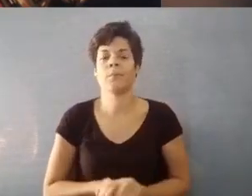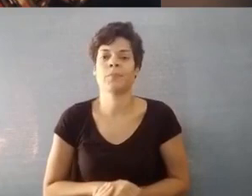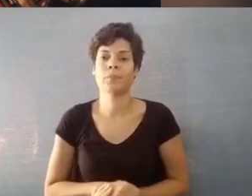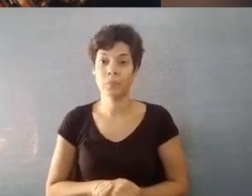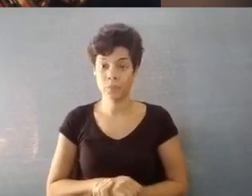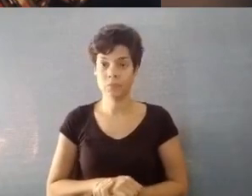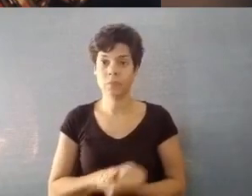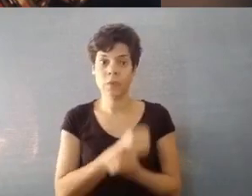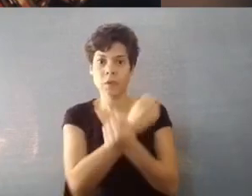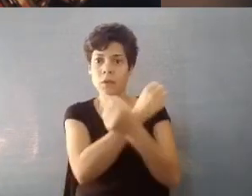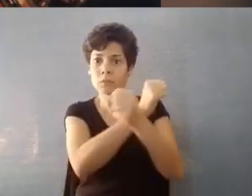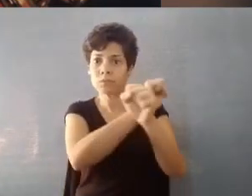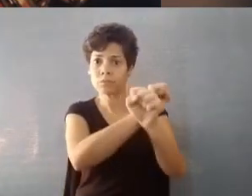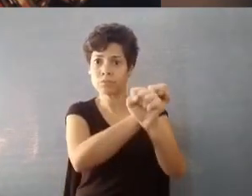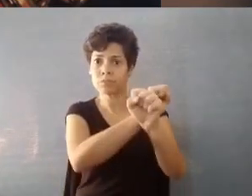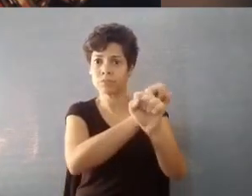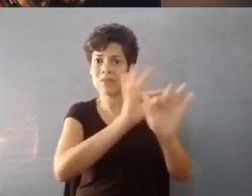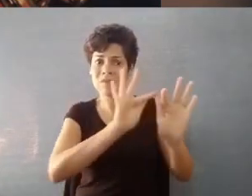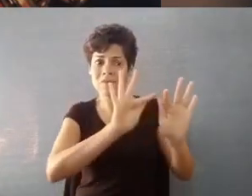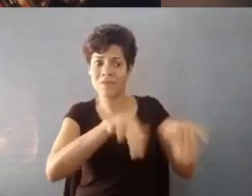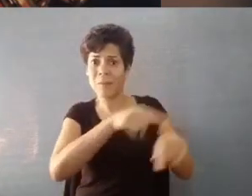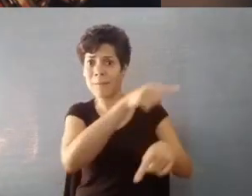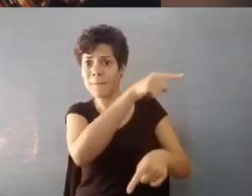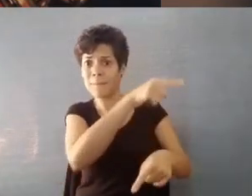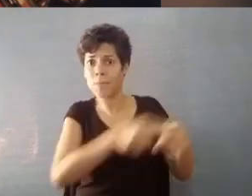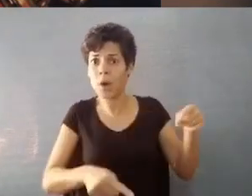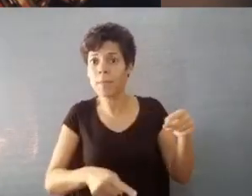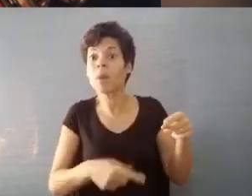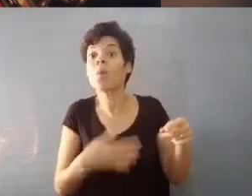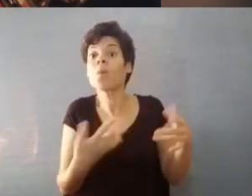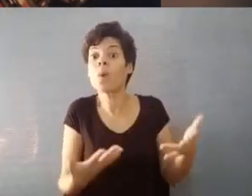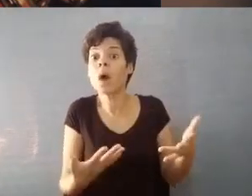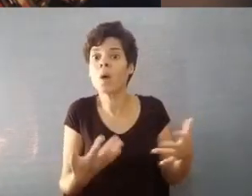A escravidão foi proibida no ano de